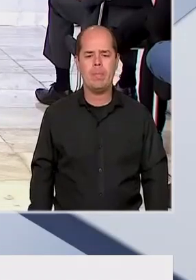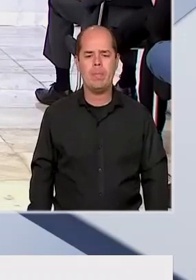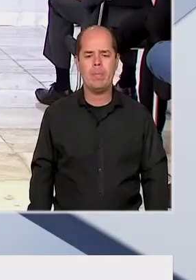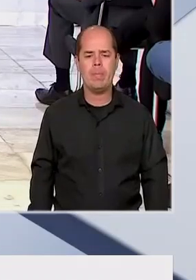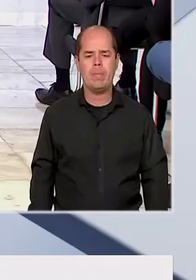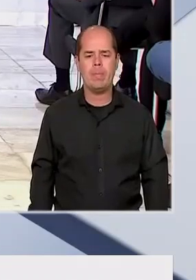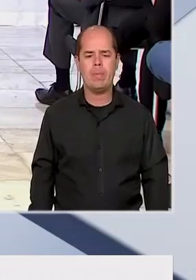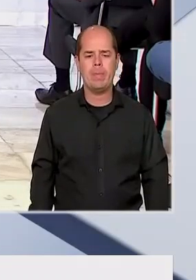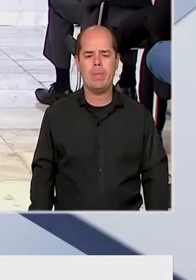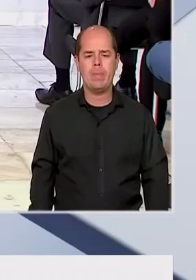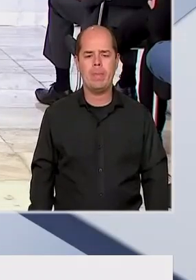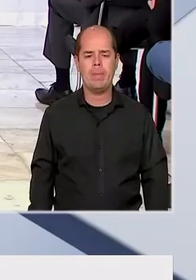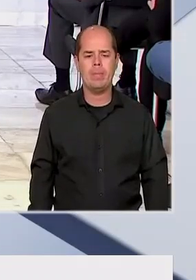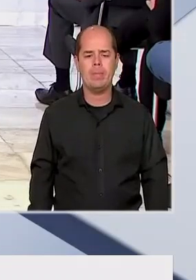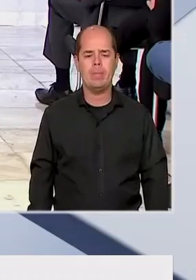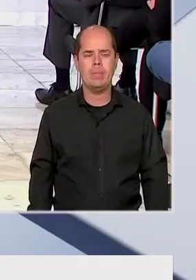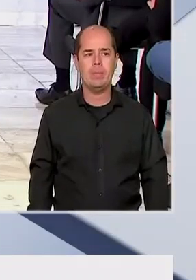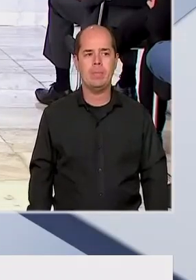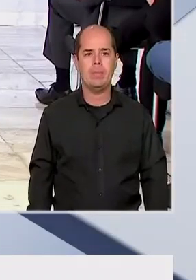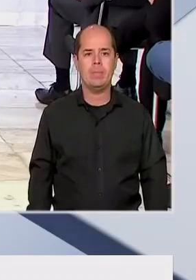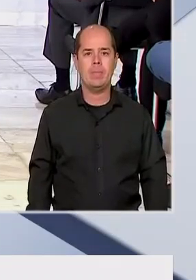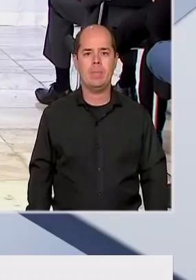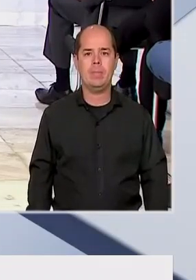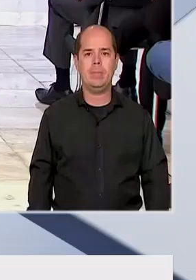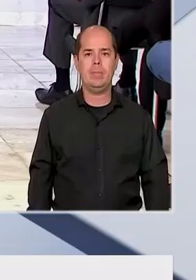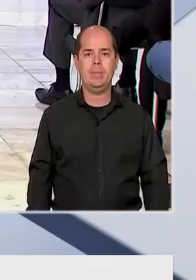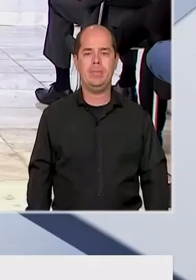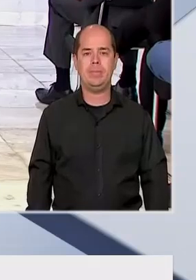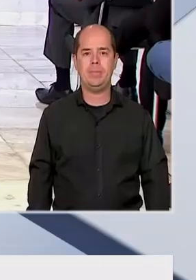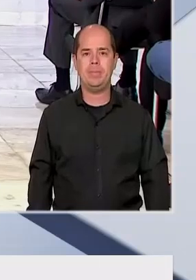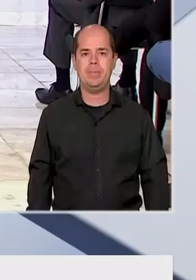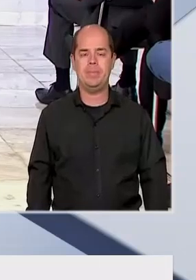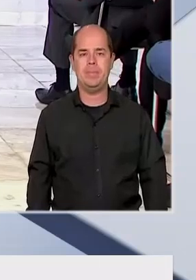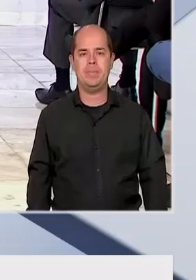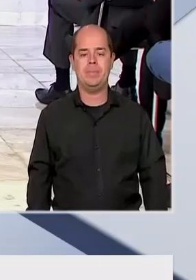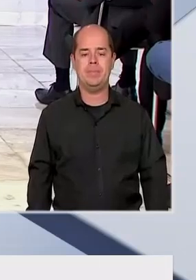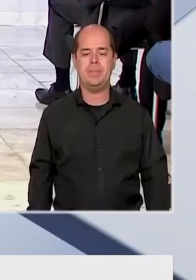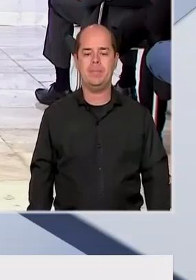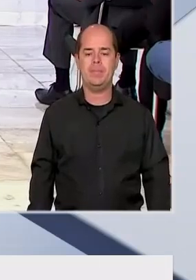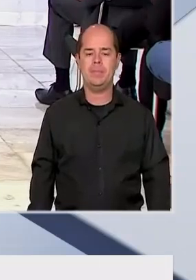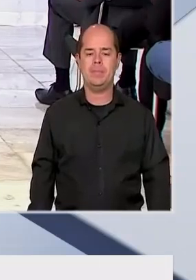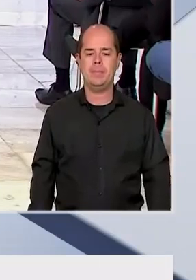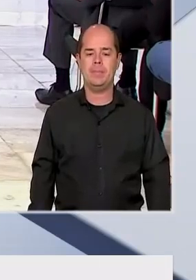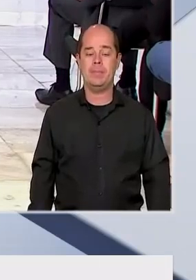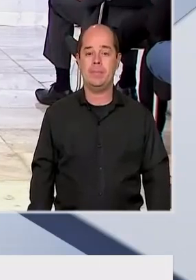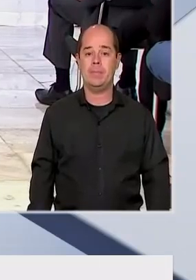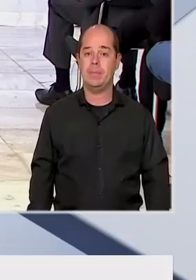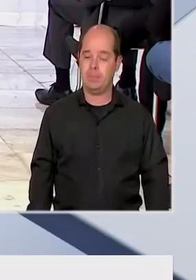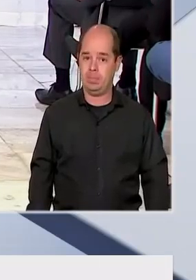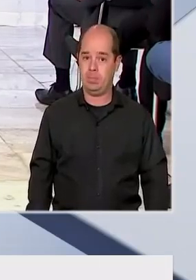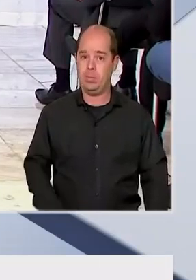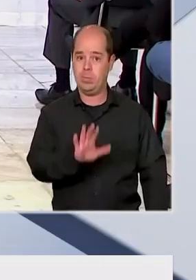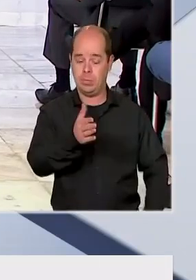apreensão de droga não não precisa ter inteligência então isso necessita lei precisa fazer essa integração é